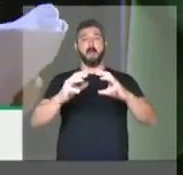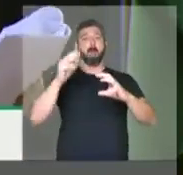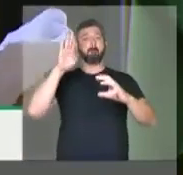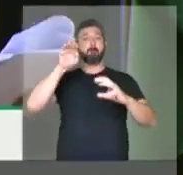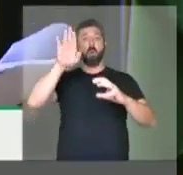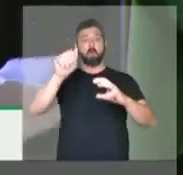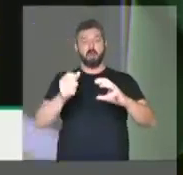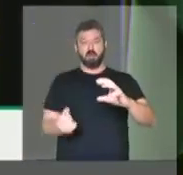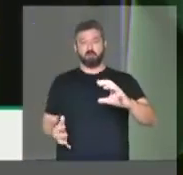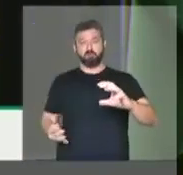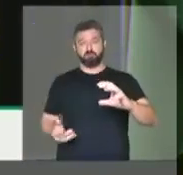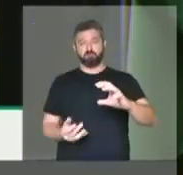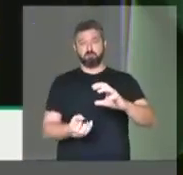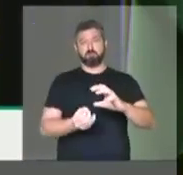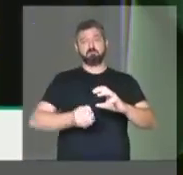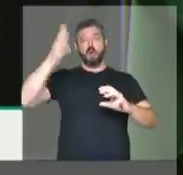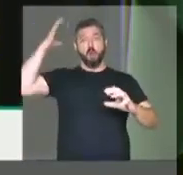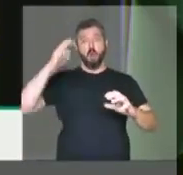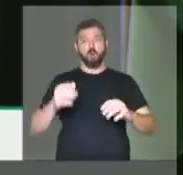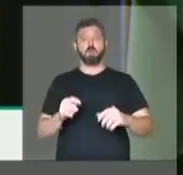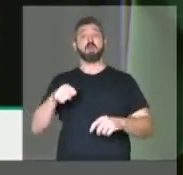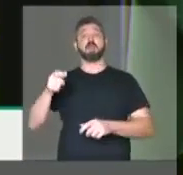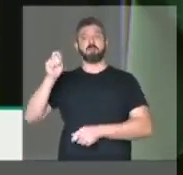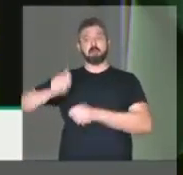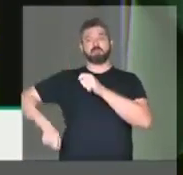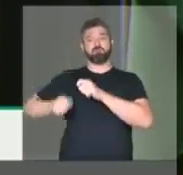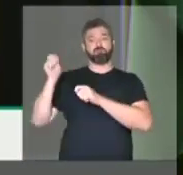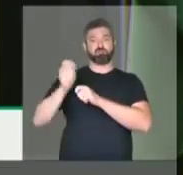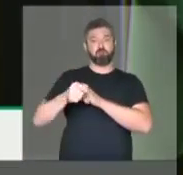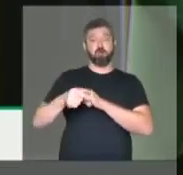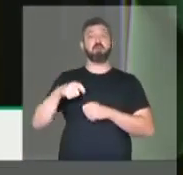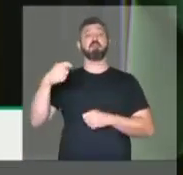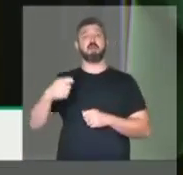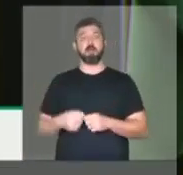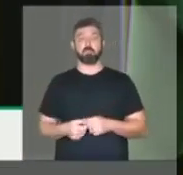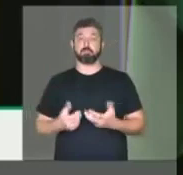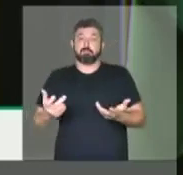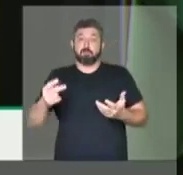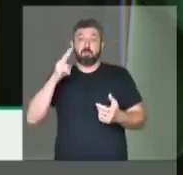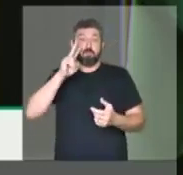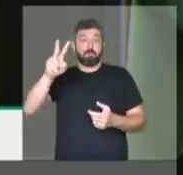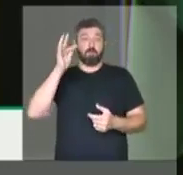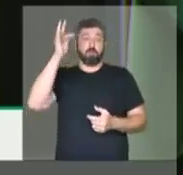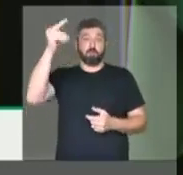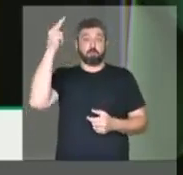desagregação do nosso povo? Só os fatos dirão e a história denunciará.